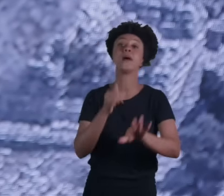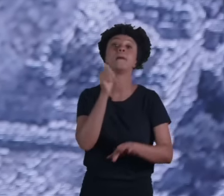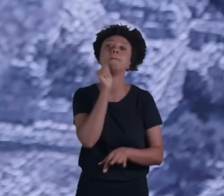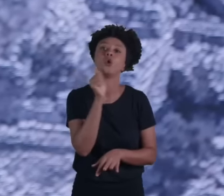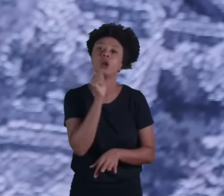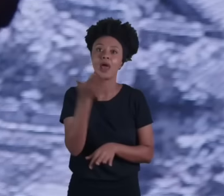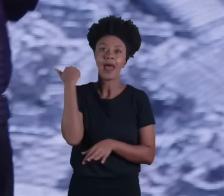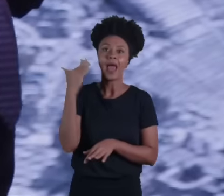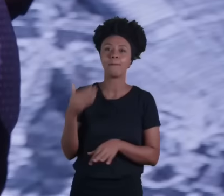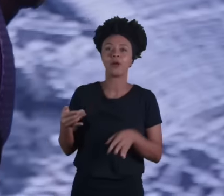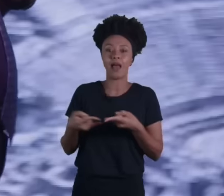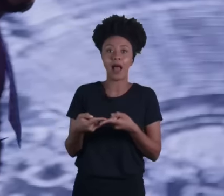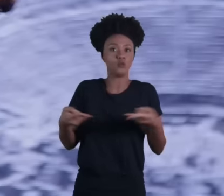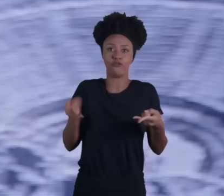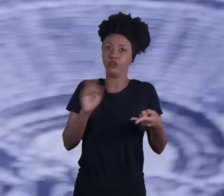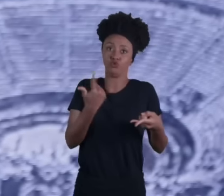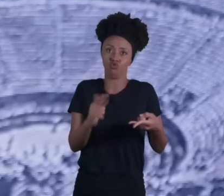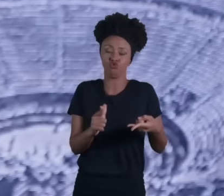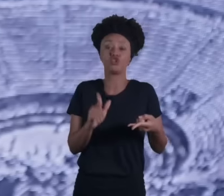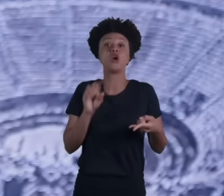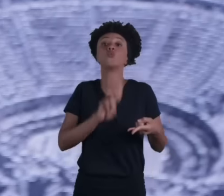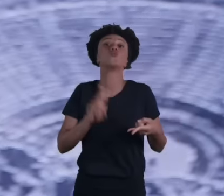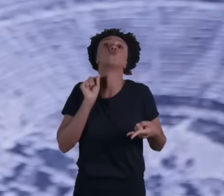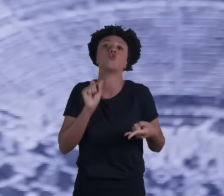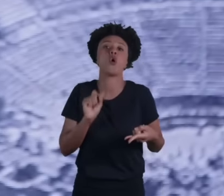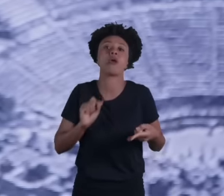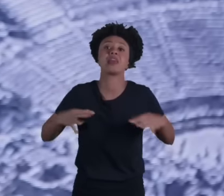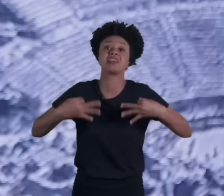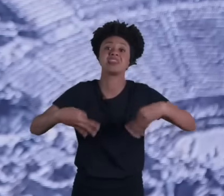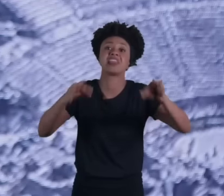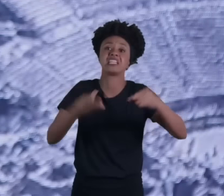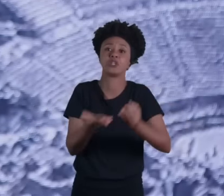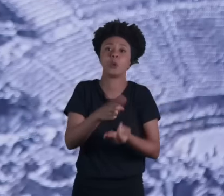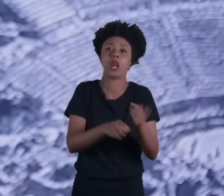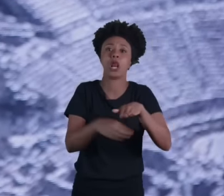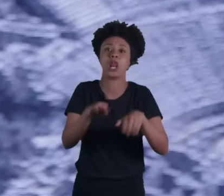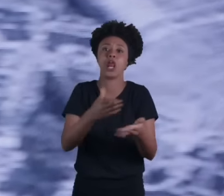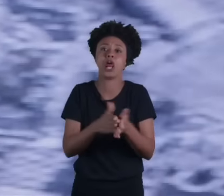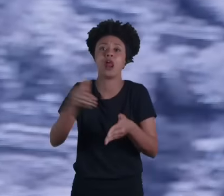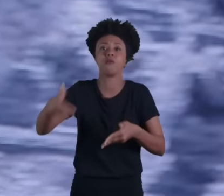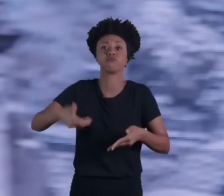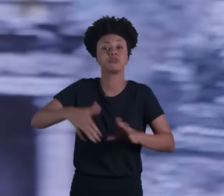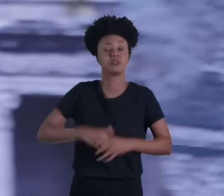Ou seja, você chegar perante o Deus Santo, Santo, Santo,